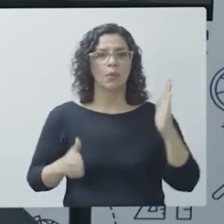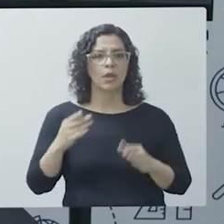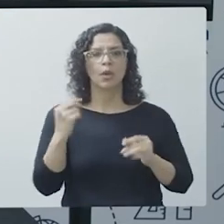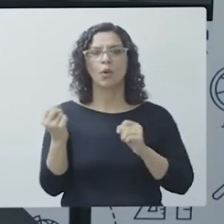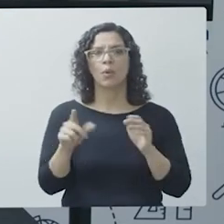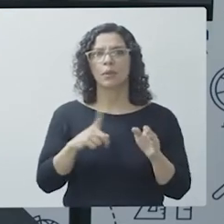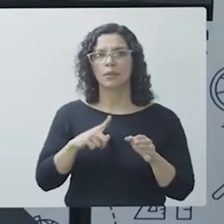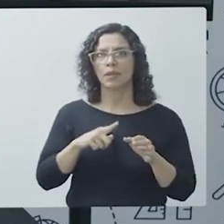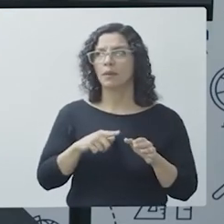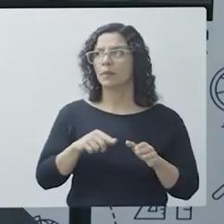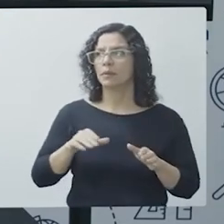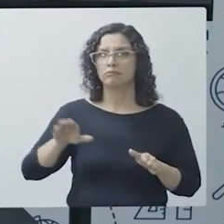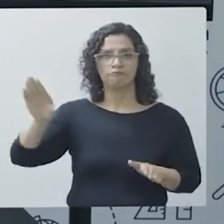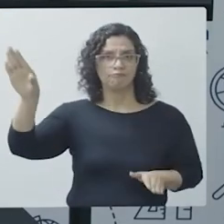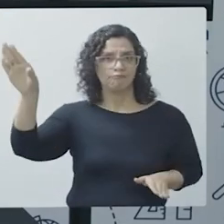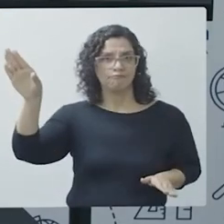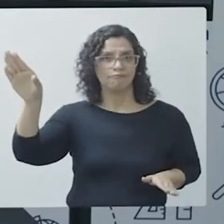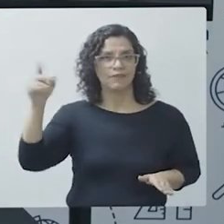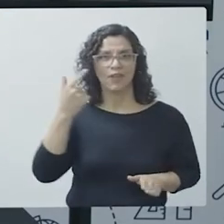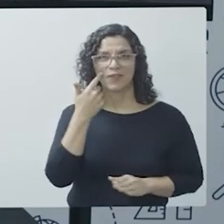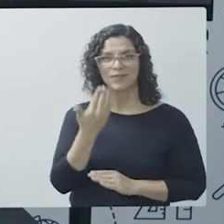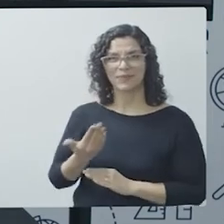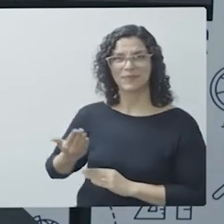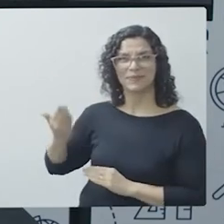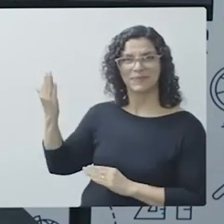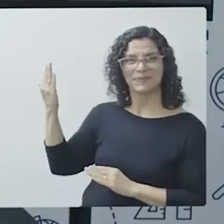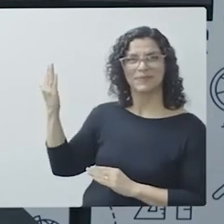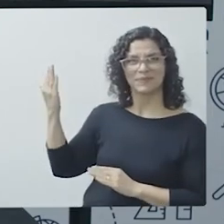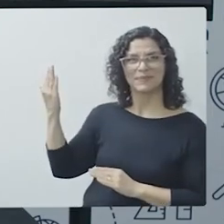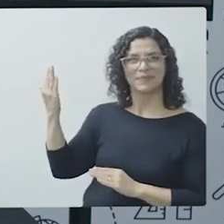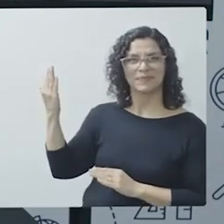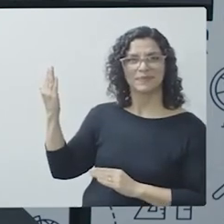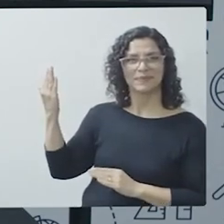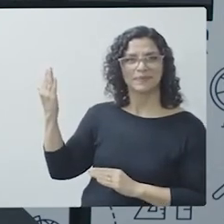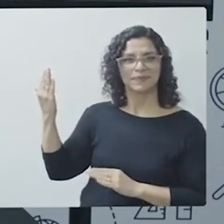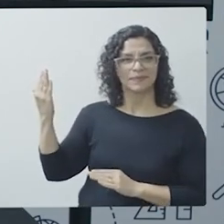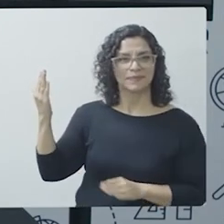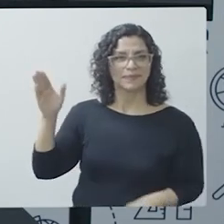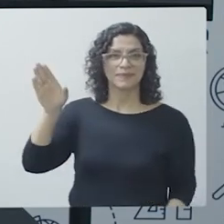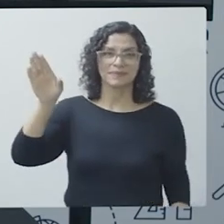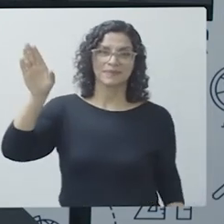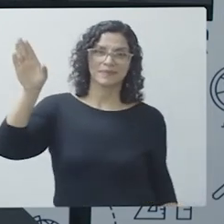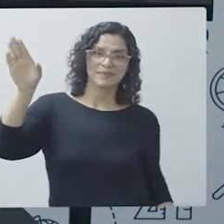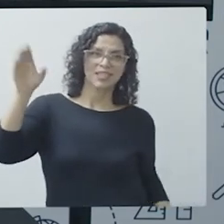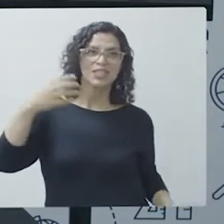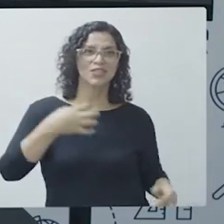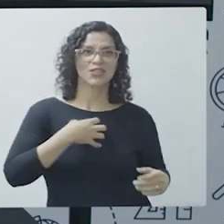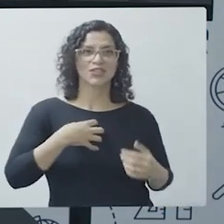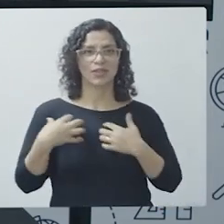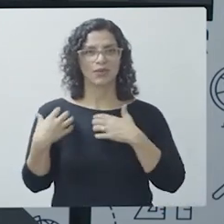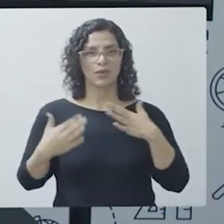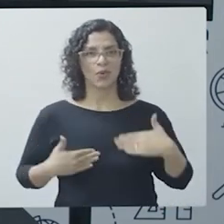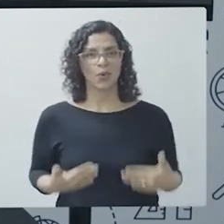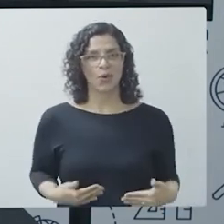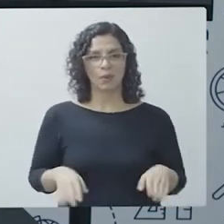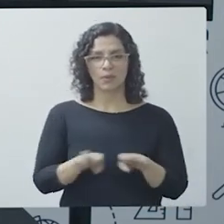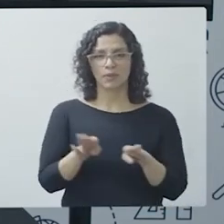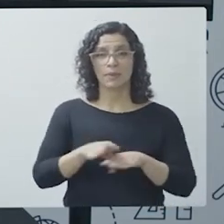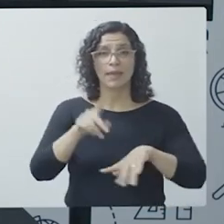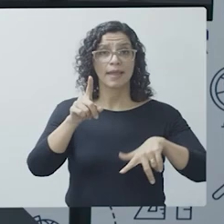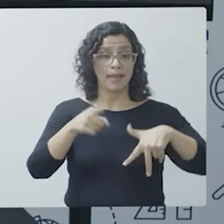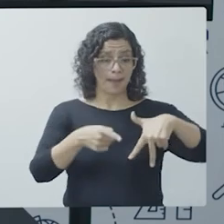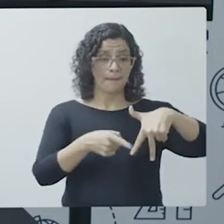o boneco está com esse braço um pouco mais levantado, o outro um pouco mais para baixo